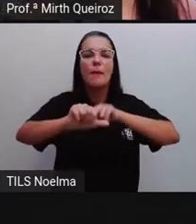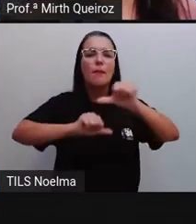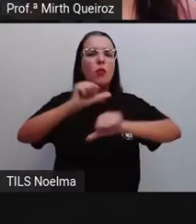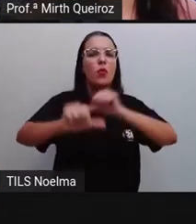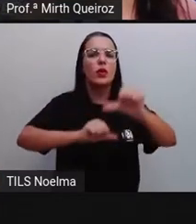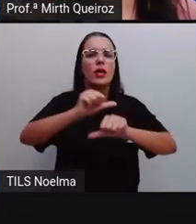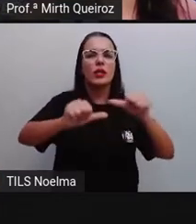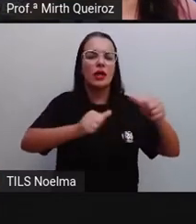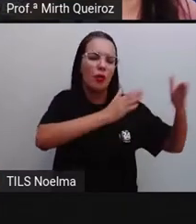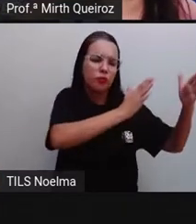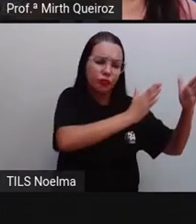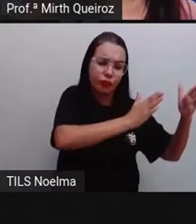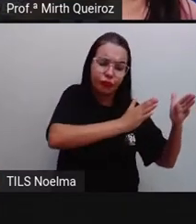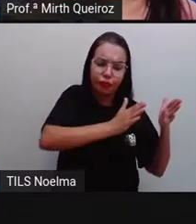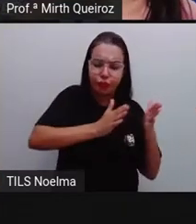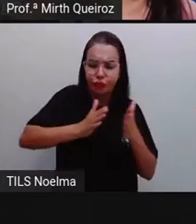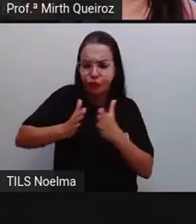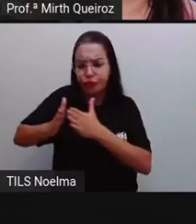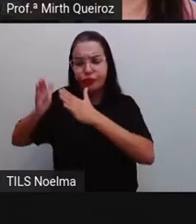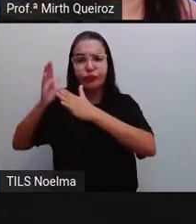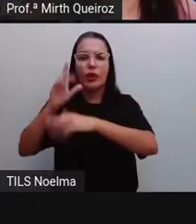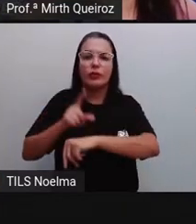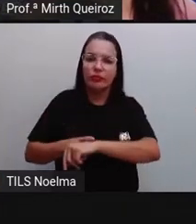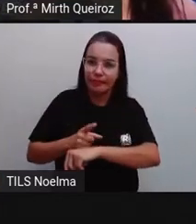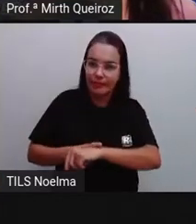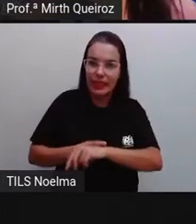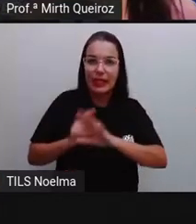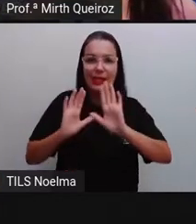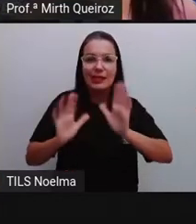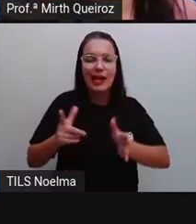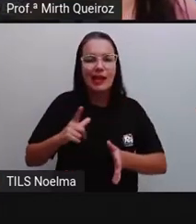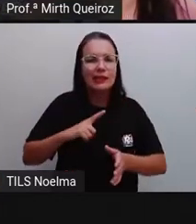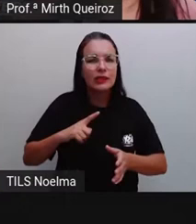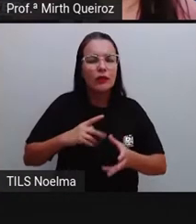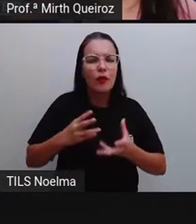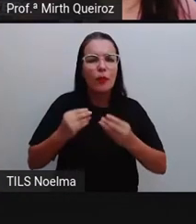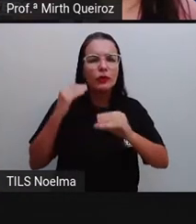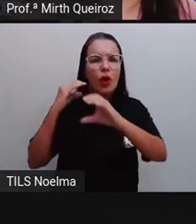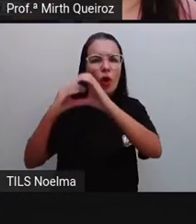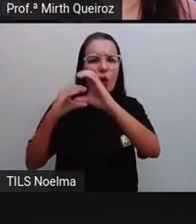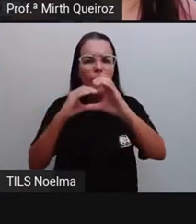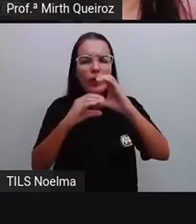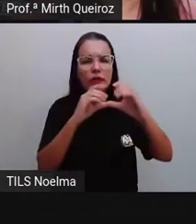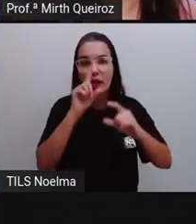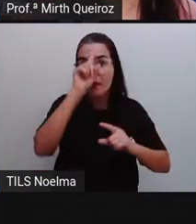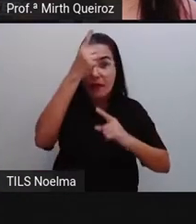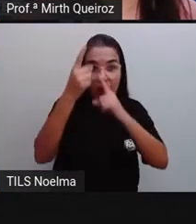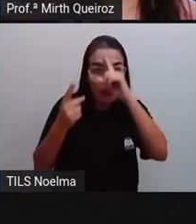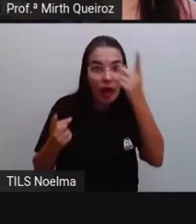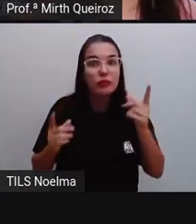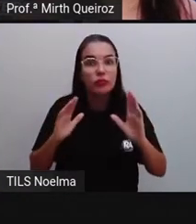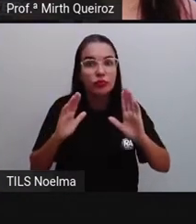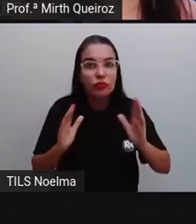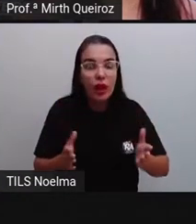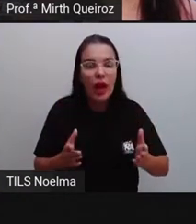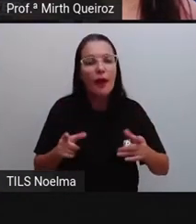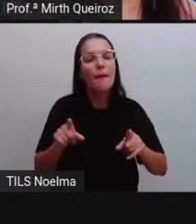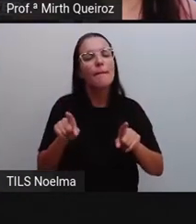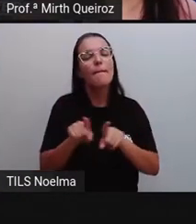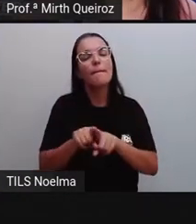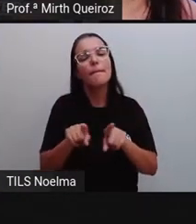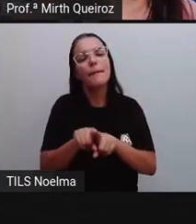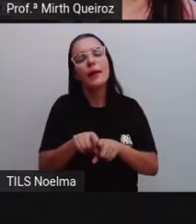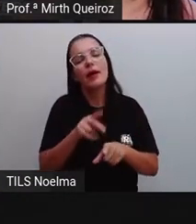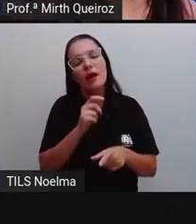tempo. Vários canais de comunicação já foram inventados e ainda existem muitas pesquisas